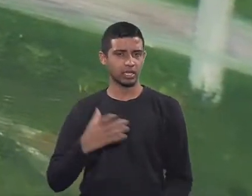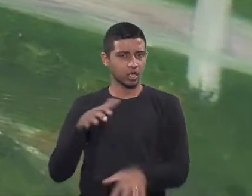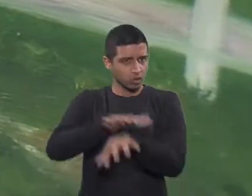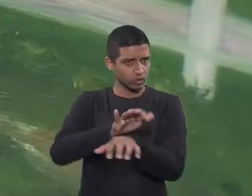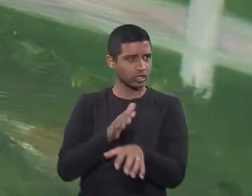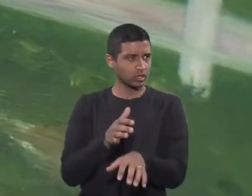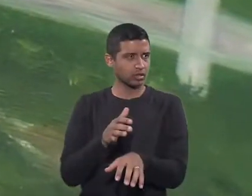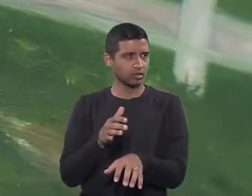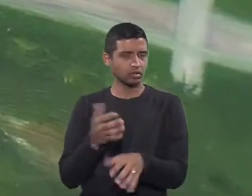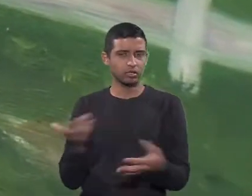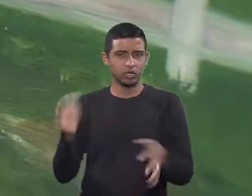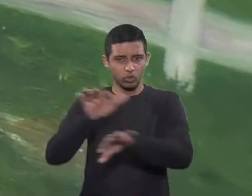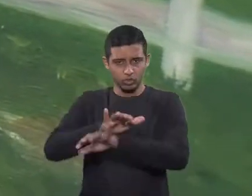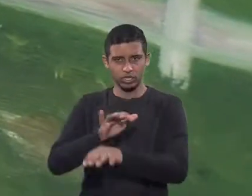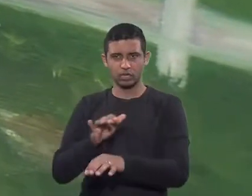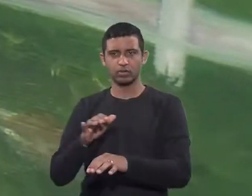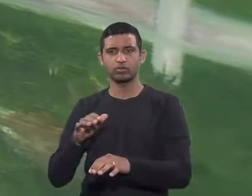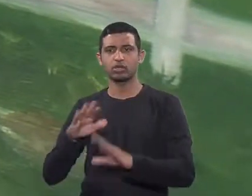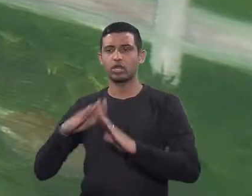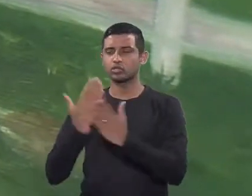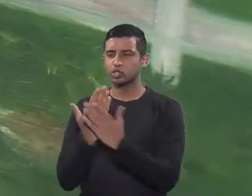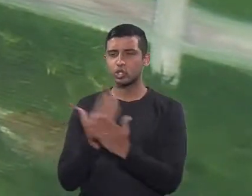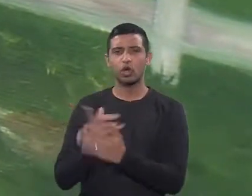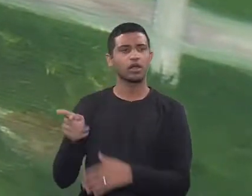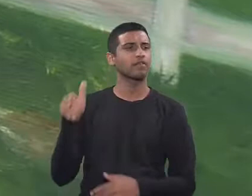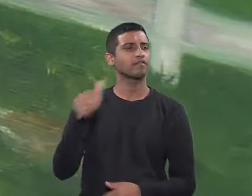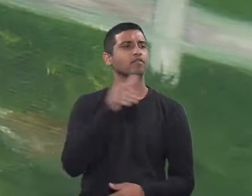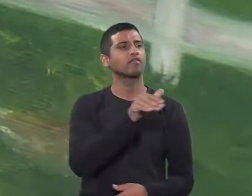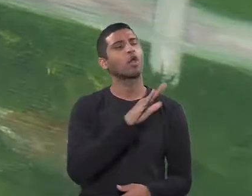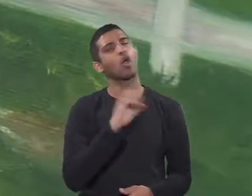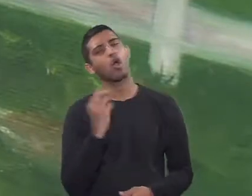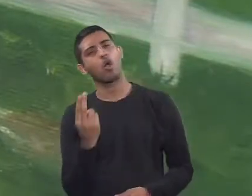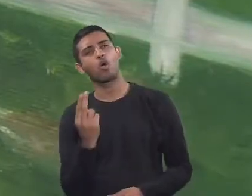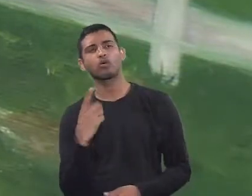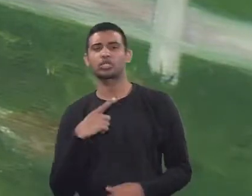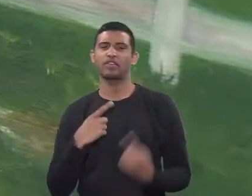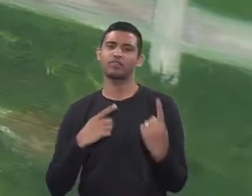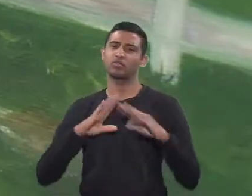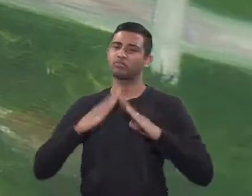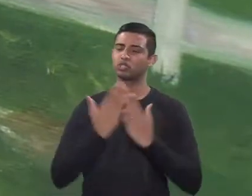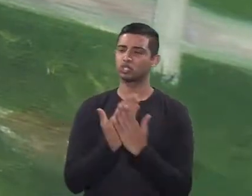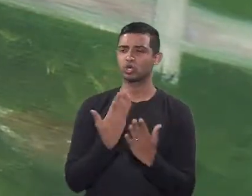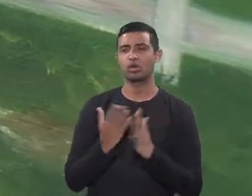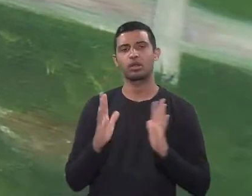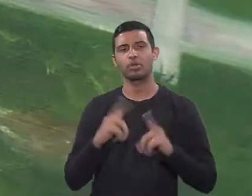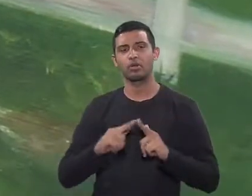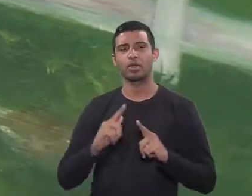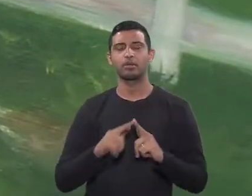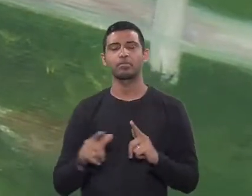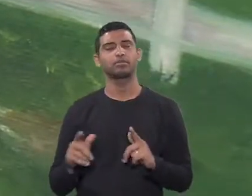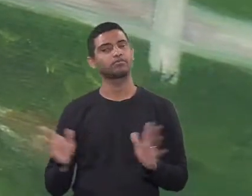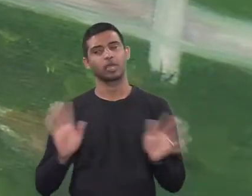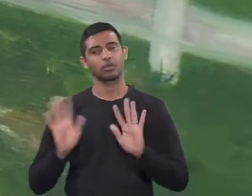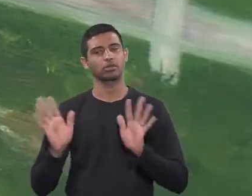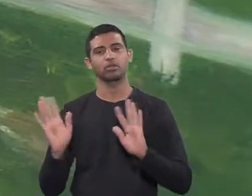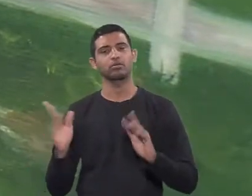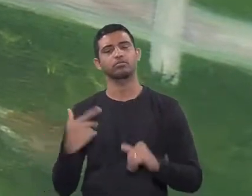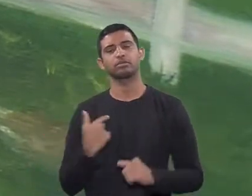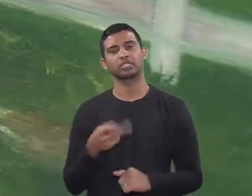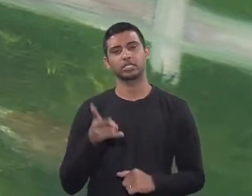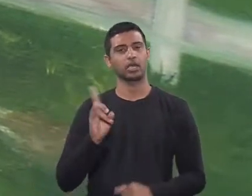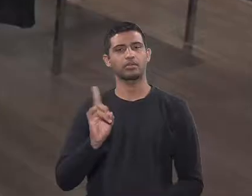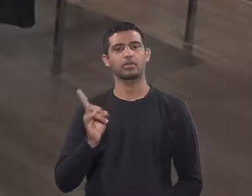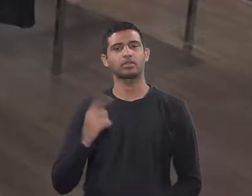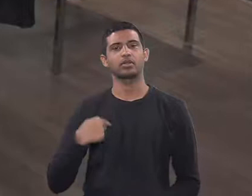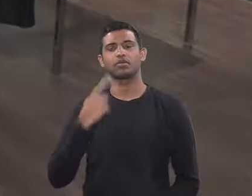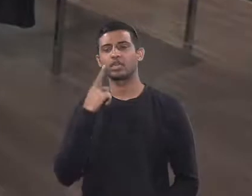todas as escolas pelas quais ele passou? Ou teve alguma escola que... Não, nem sempre. Ele terminou